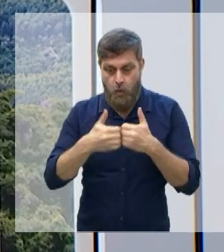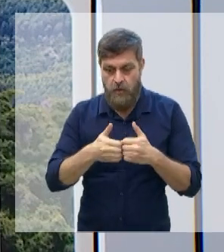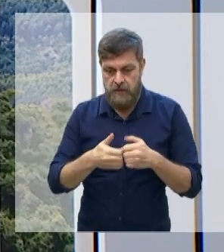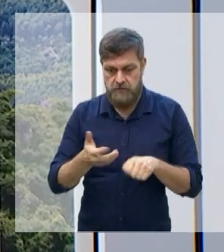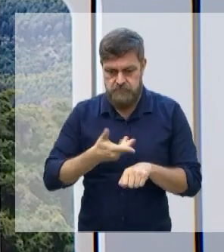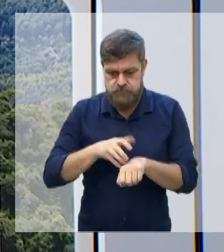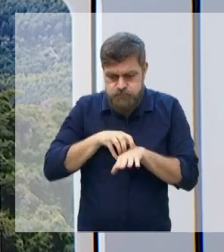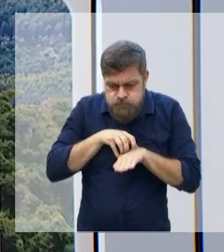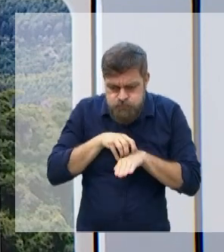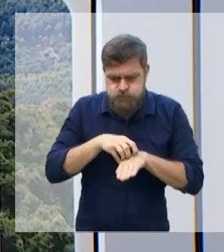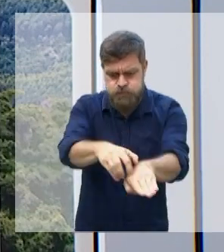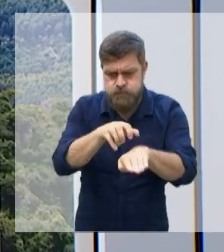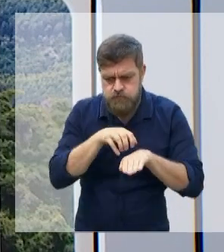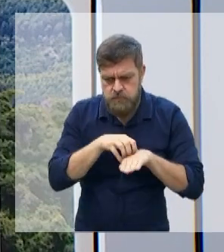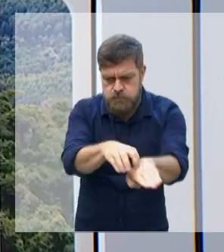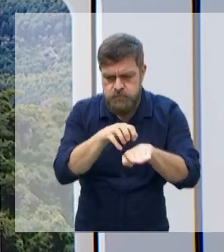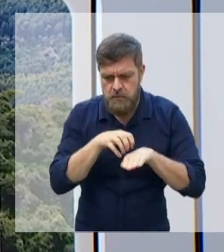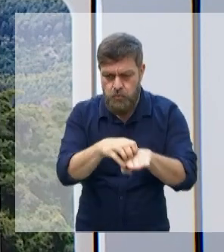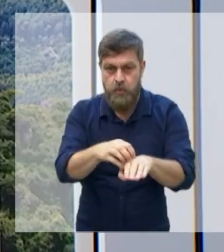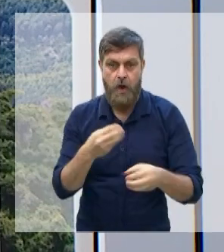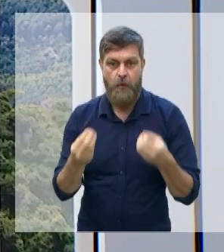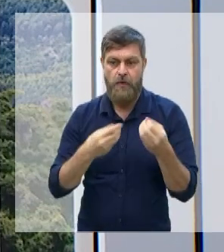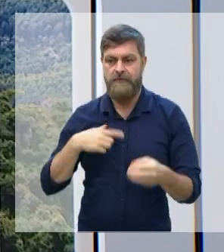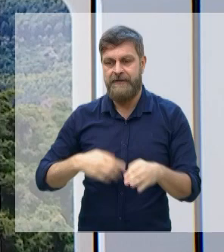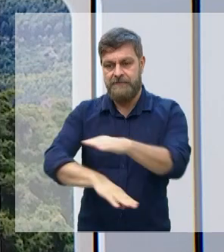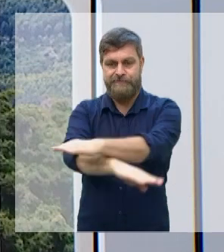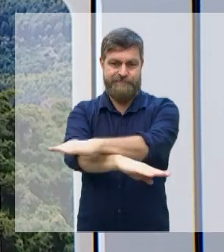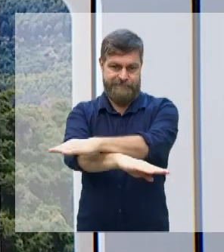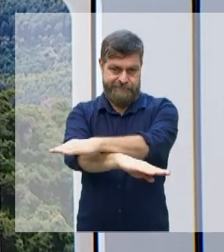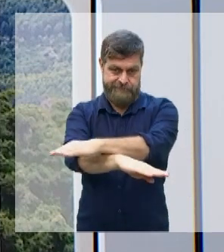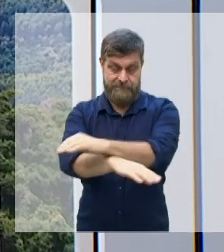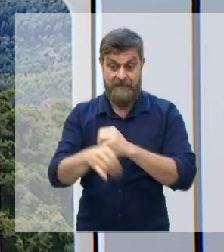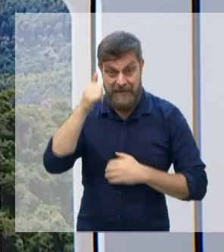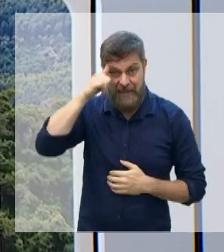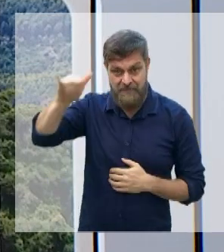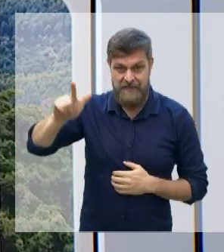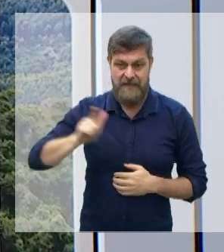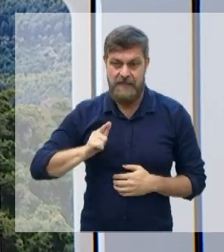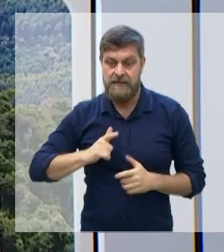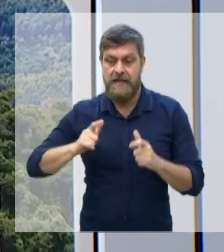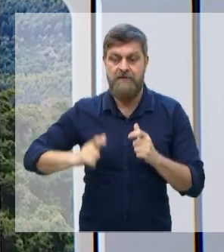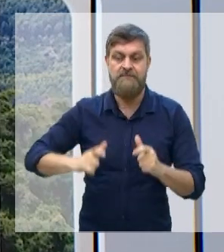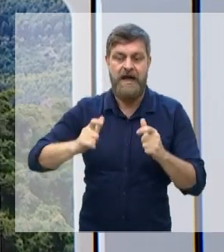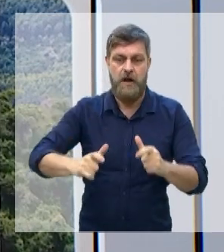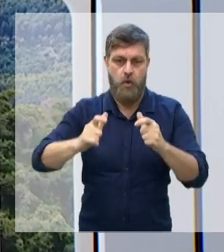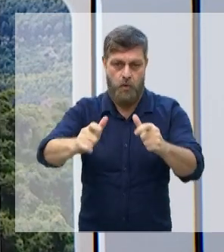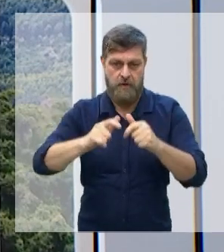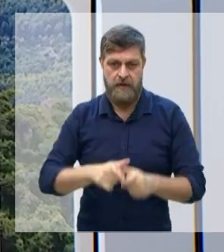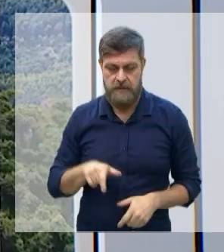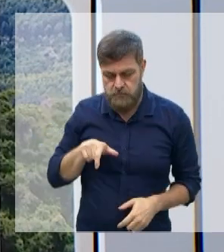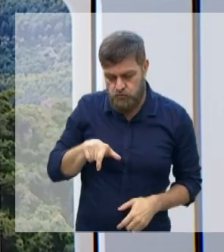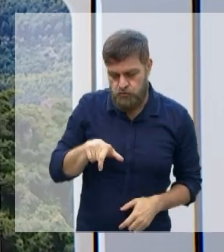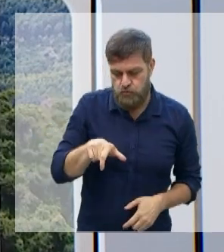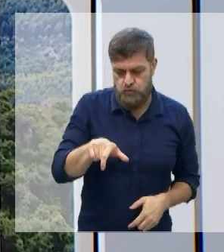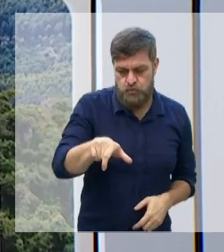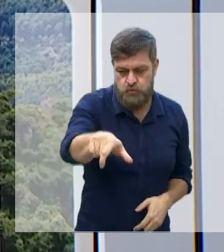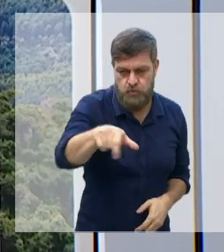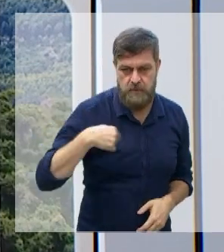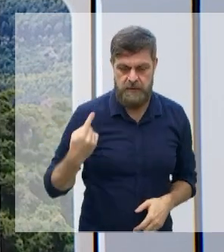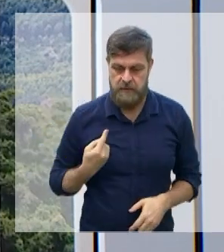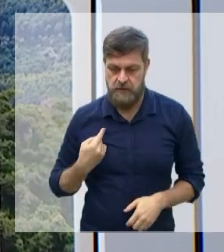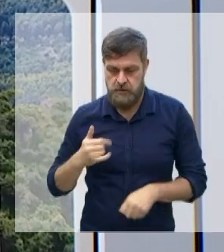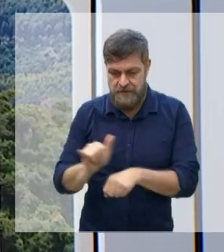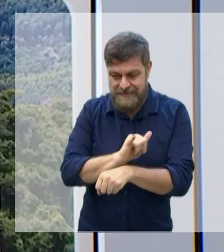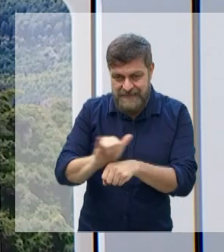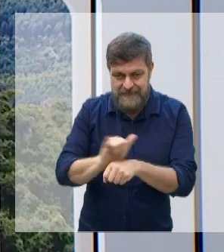isso só é possível se você evitar cruzamentos em nível então tem vários lugares nesses corredores que nós estamos fazendo isso